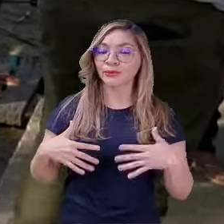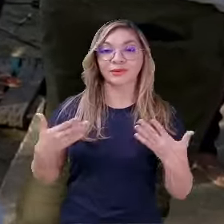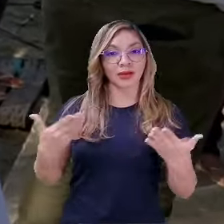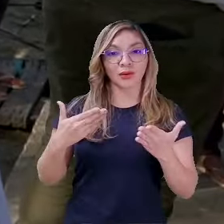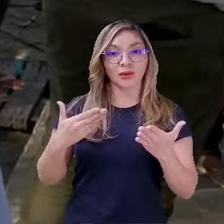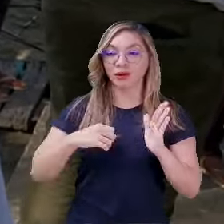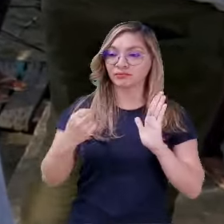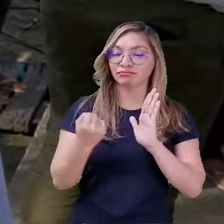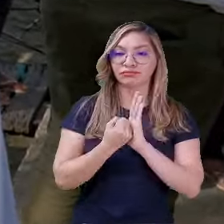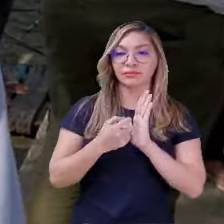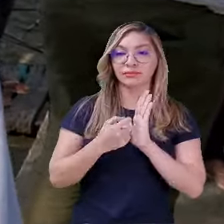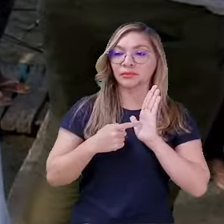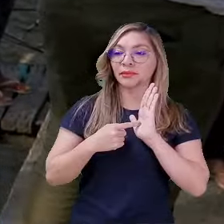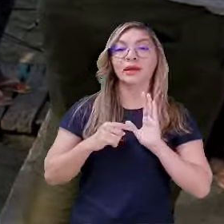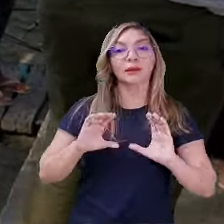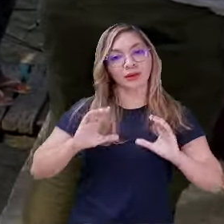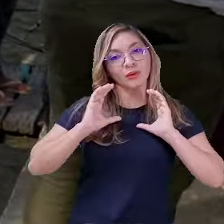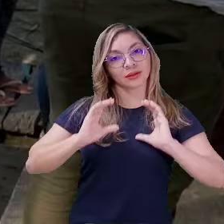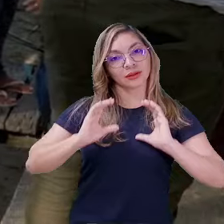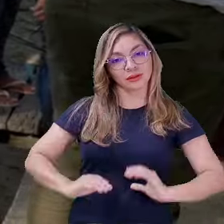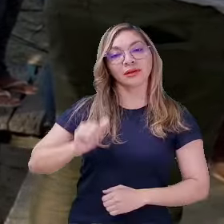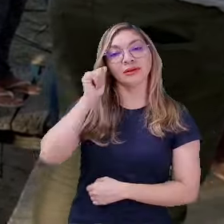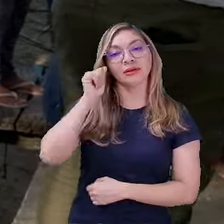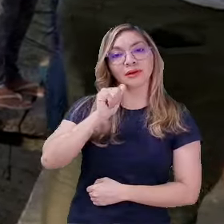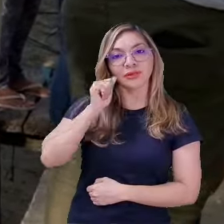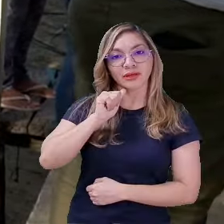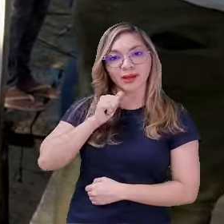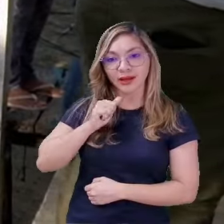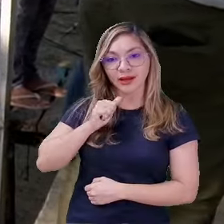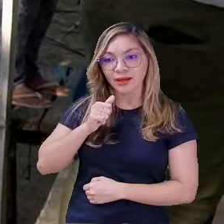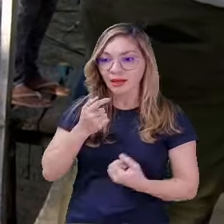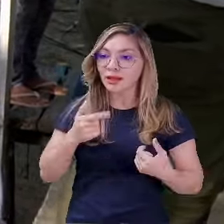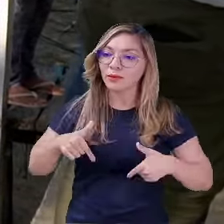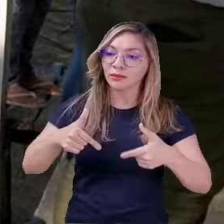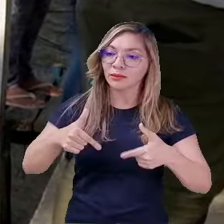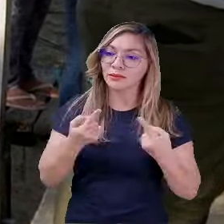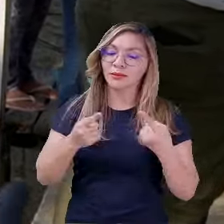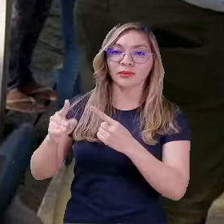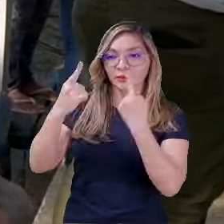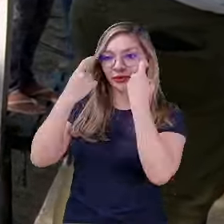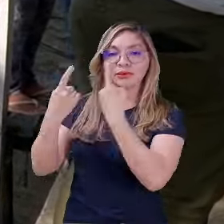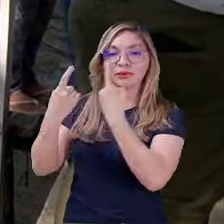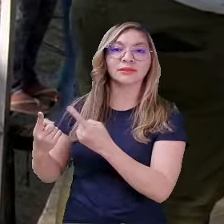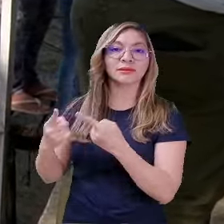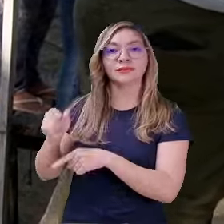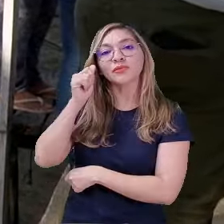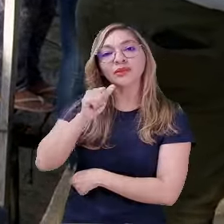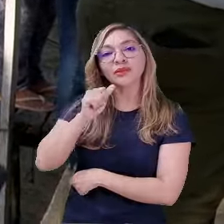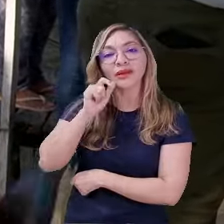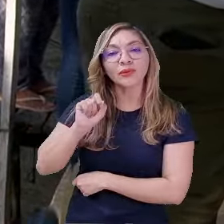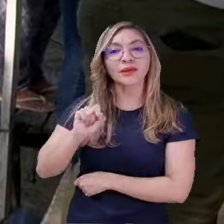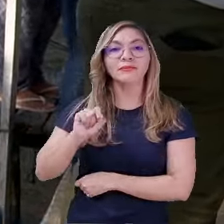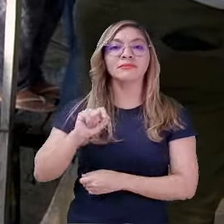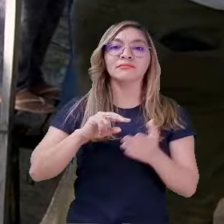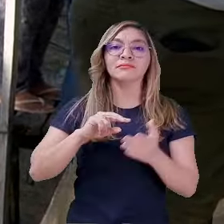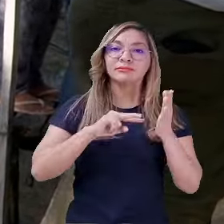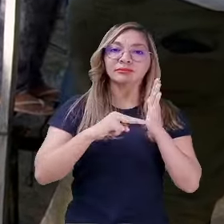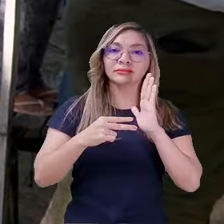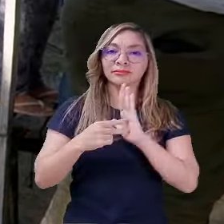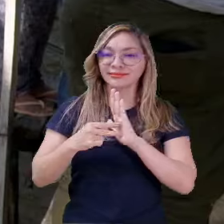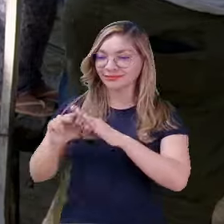da Coordenadoria da Mulher, de enfrentamento à violência contra a mulher, que é exatamente para simbolizar no arquipélago